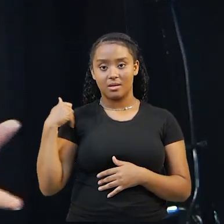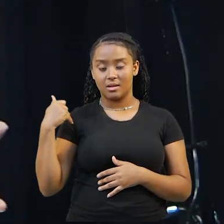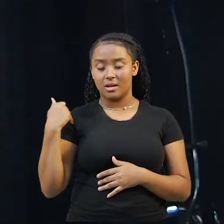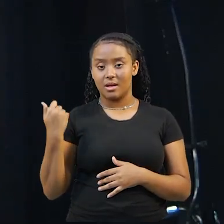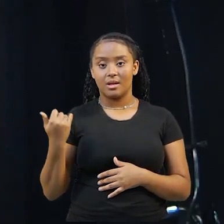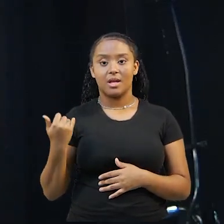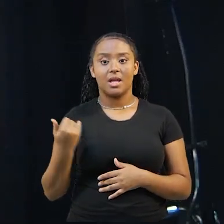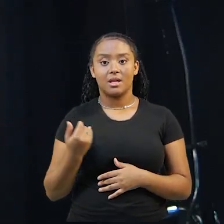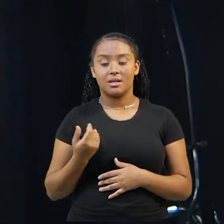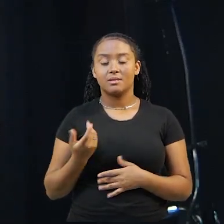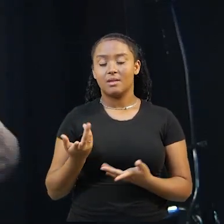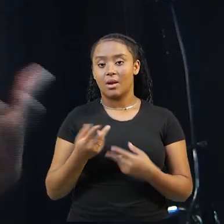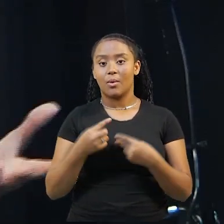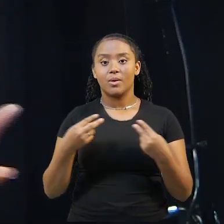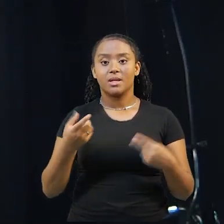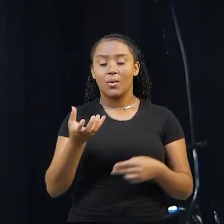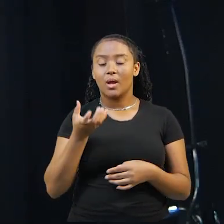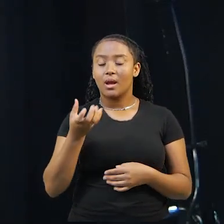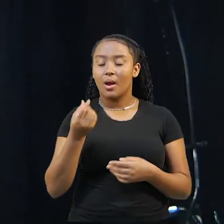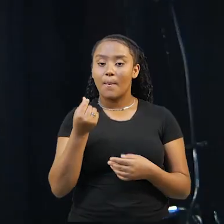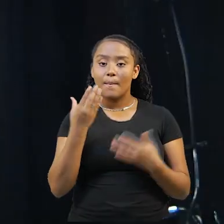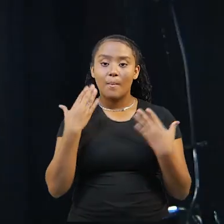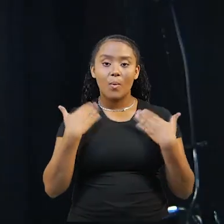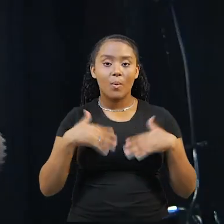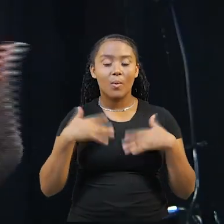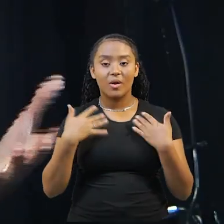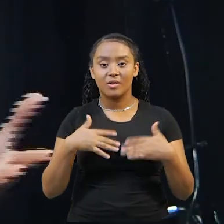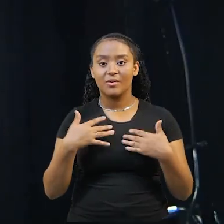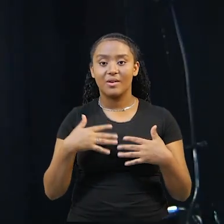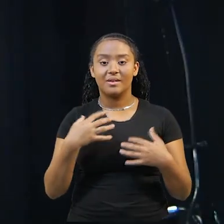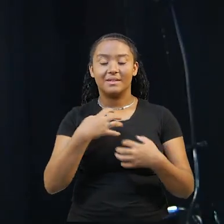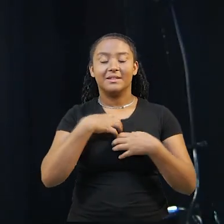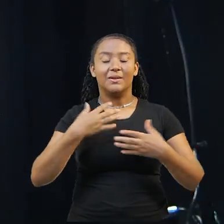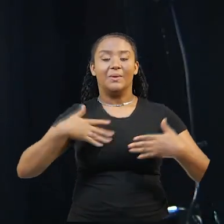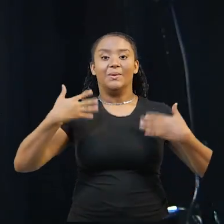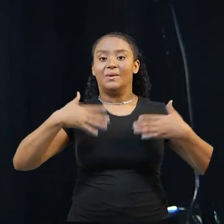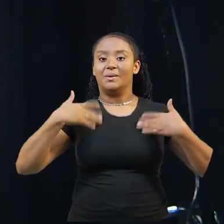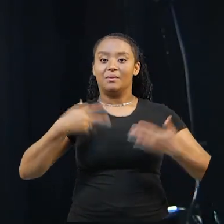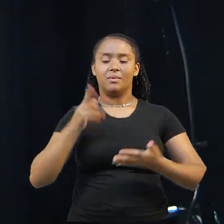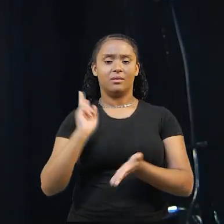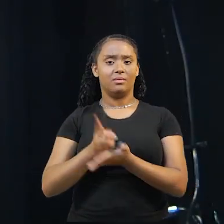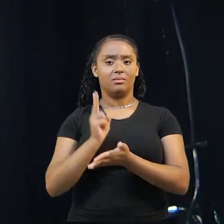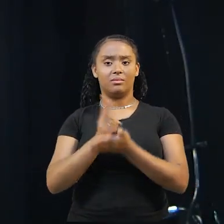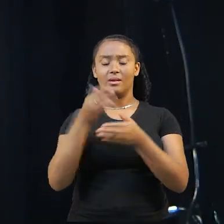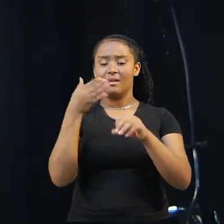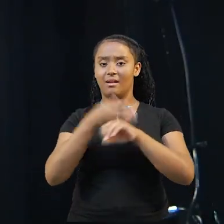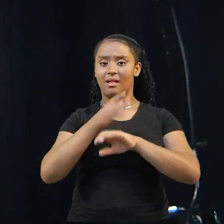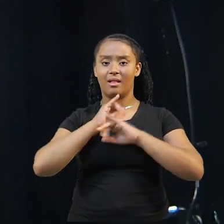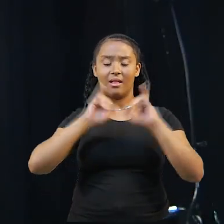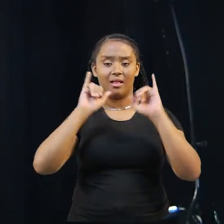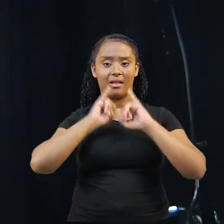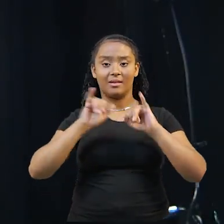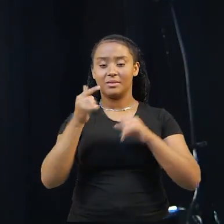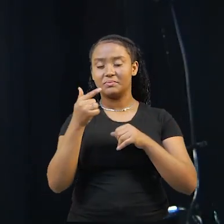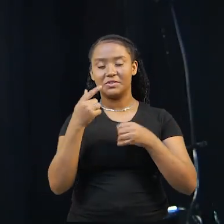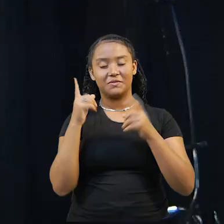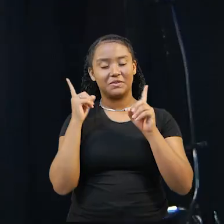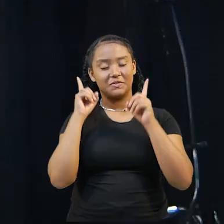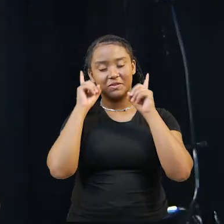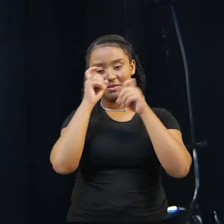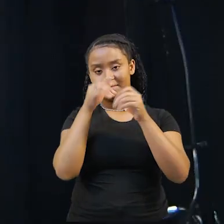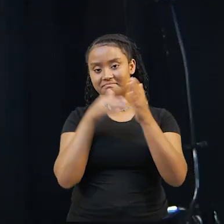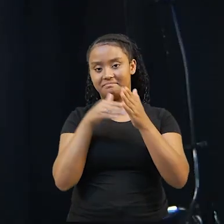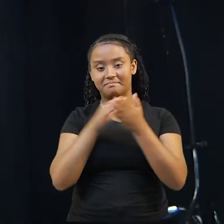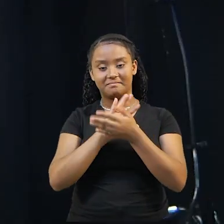coisa que eu queria muito, me deu um ânimo para tocar a campanha, né, sem grandes dificuldades. Então, eu